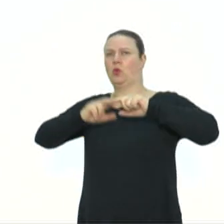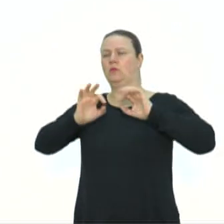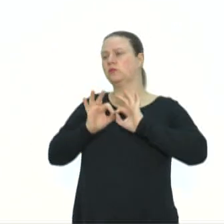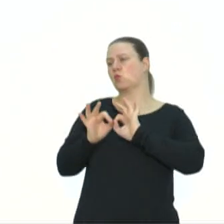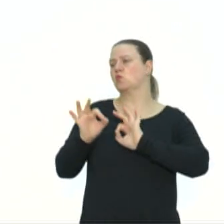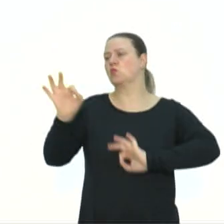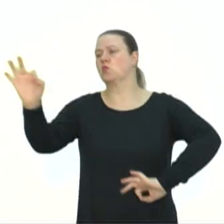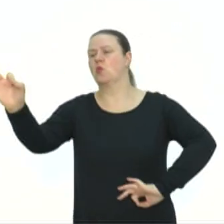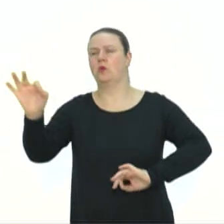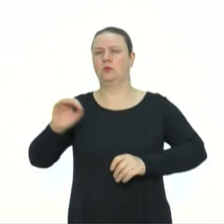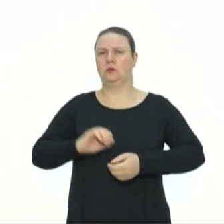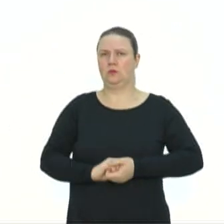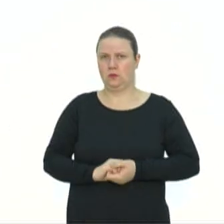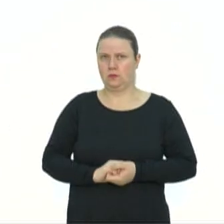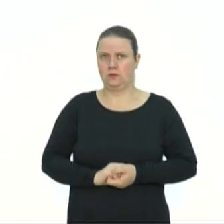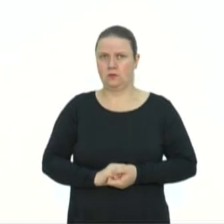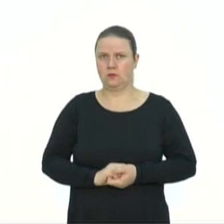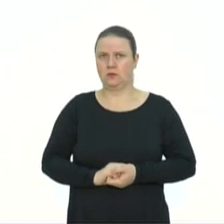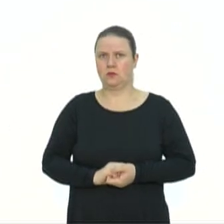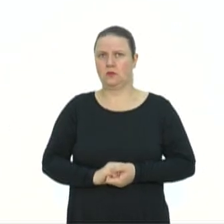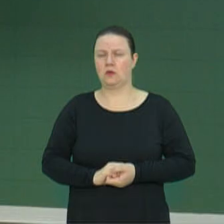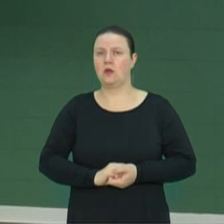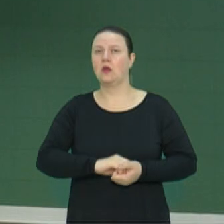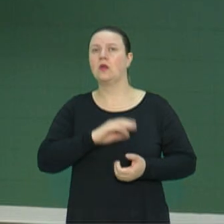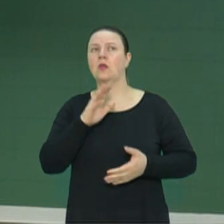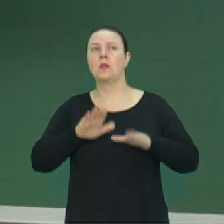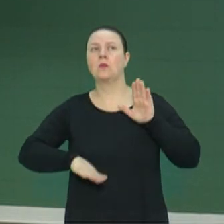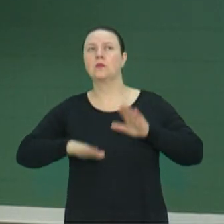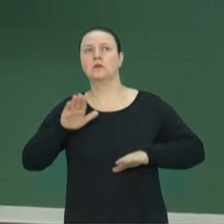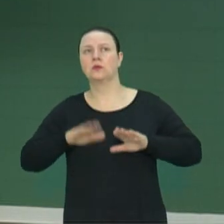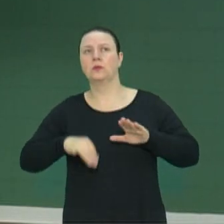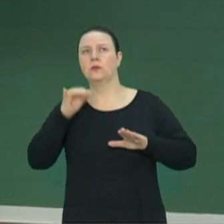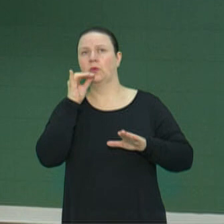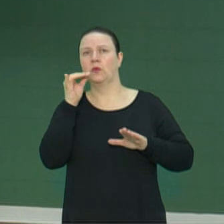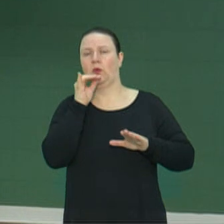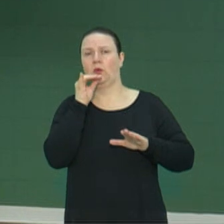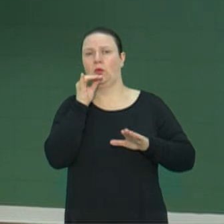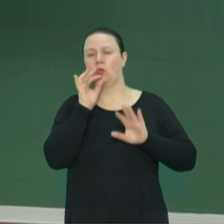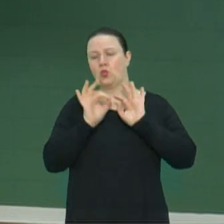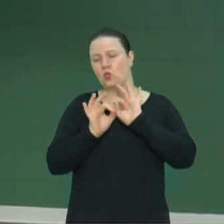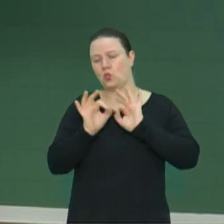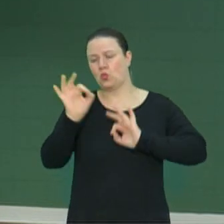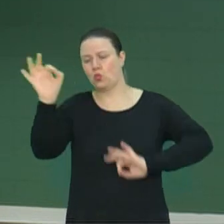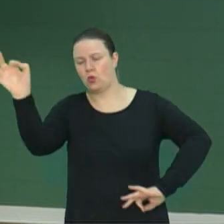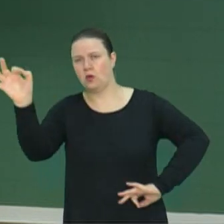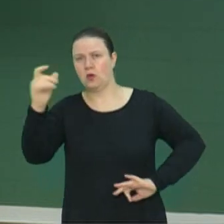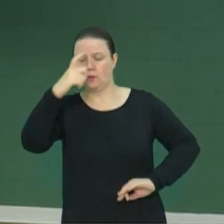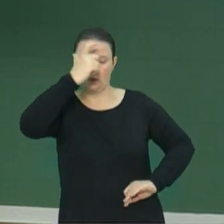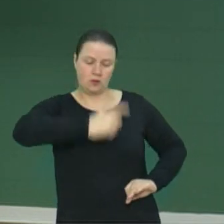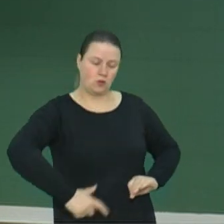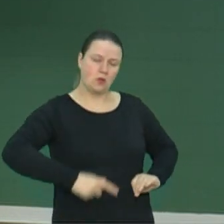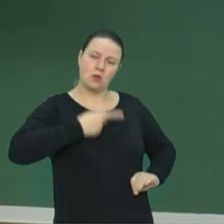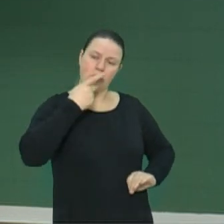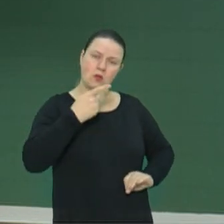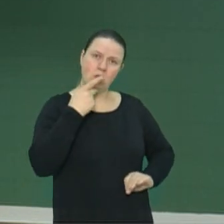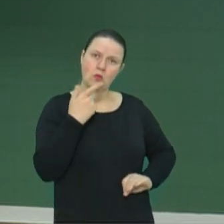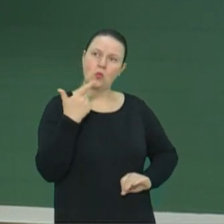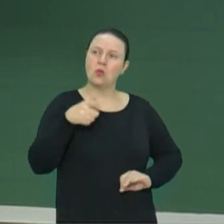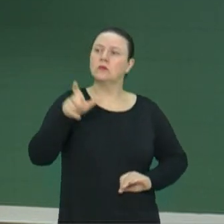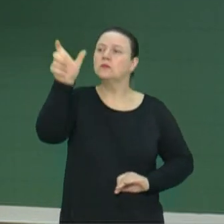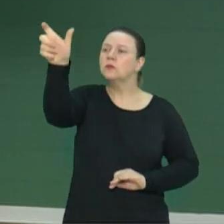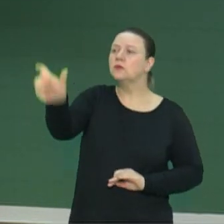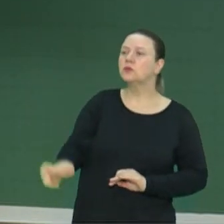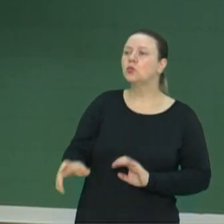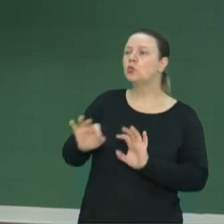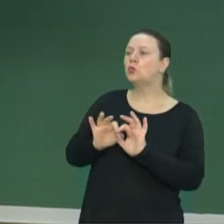tanto dele remitente como dele destinatário, então para a gente falar de algo que esteja longe, do remitente, quem está falando, quanto do